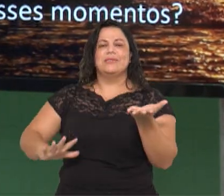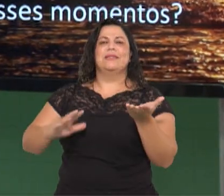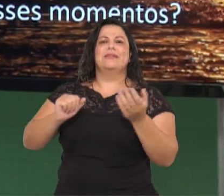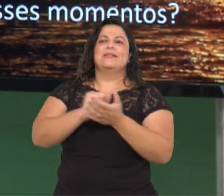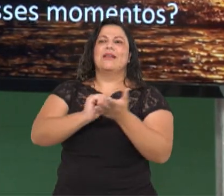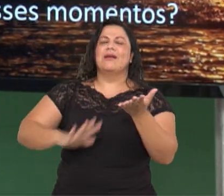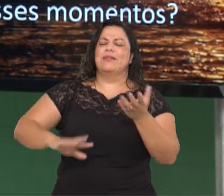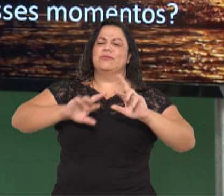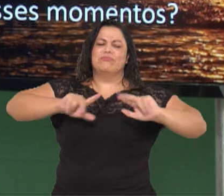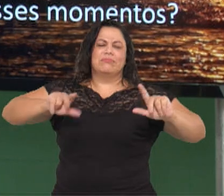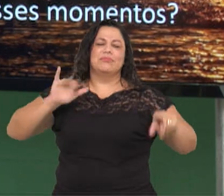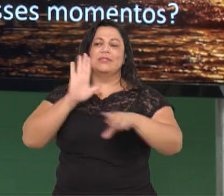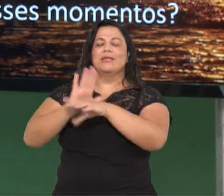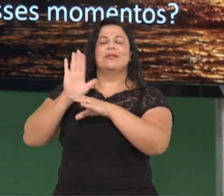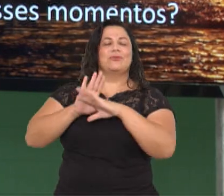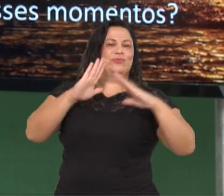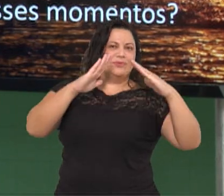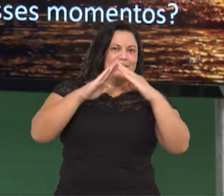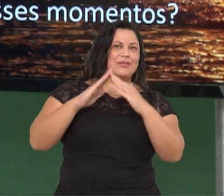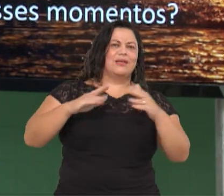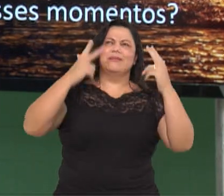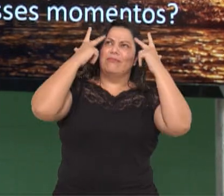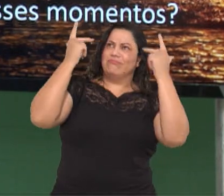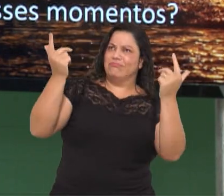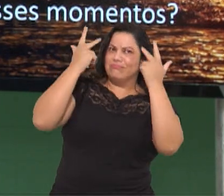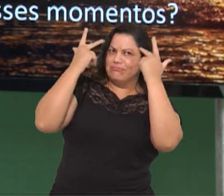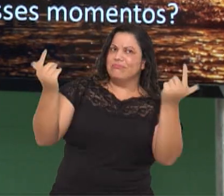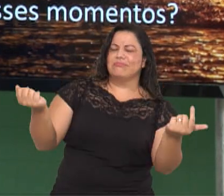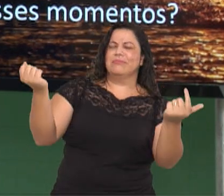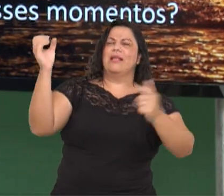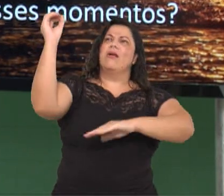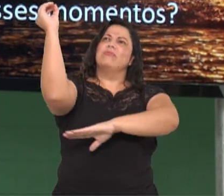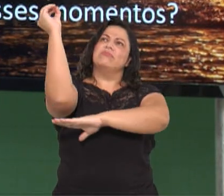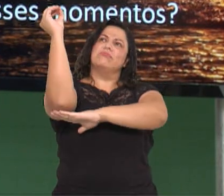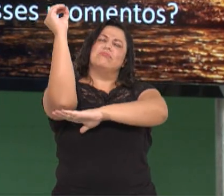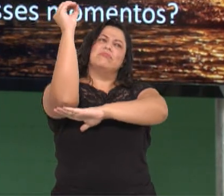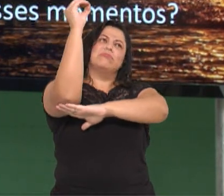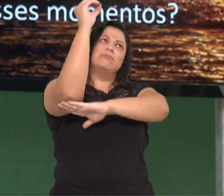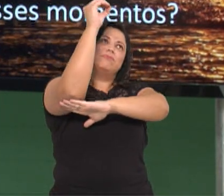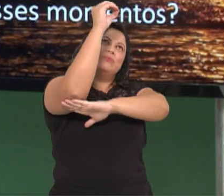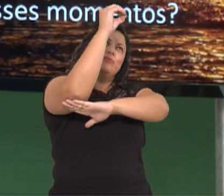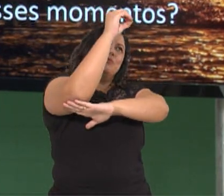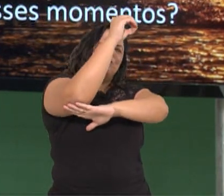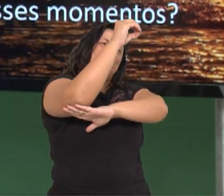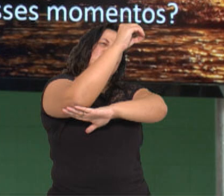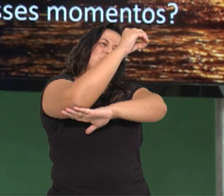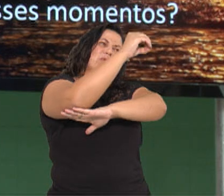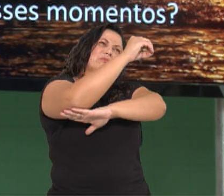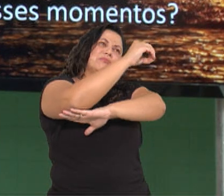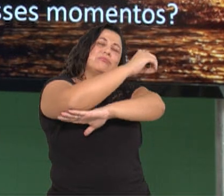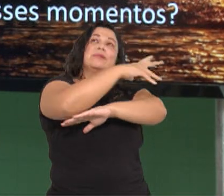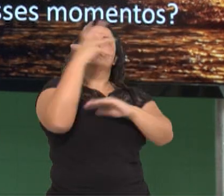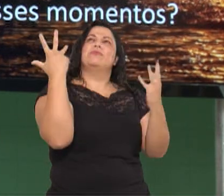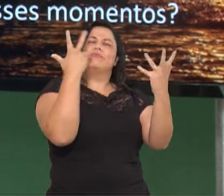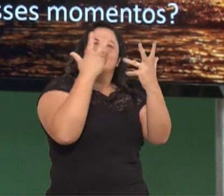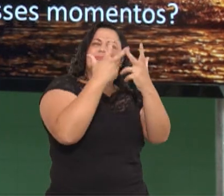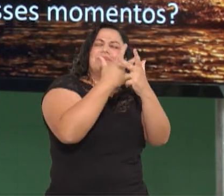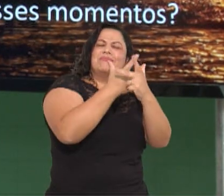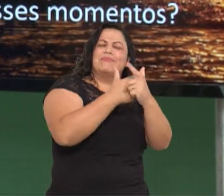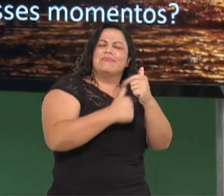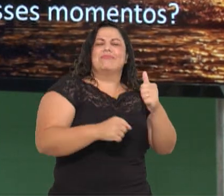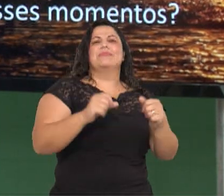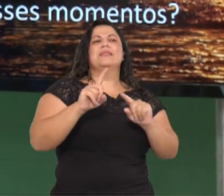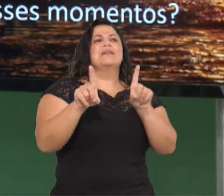lição, ajudando em casa. Então é natural a gente ver o entardecer, né, o pôr do sol, né, o sol se pondo e o